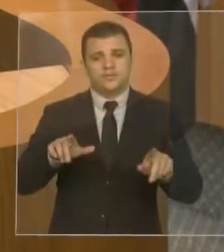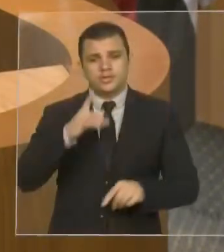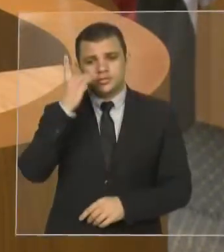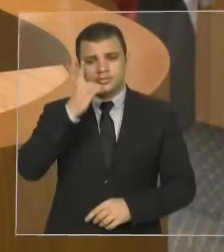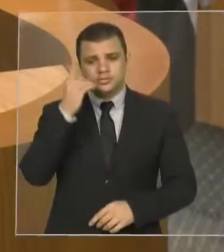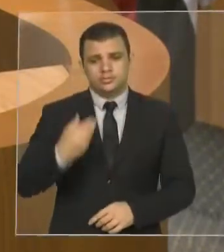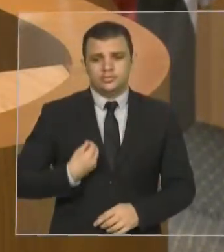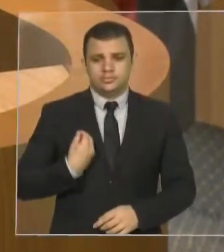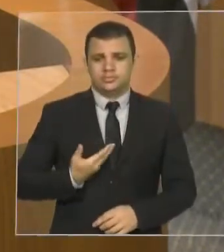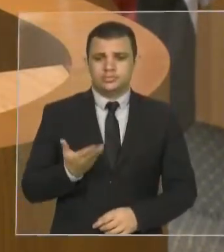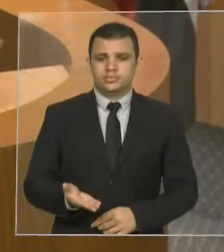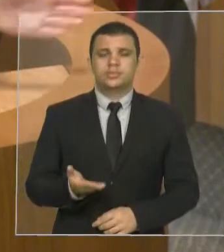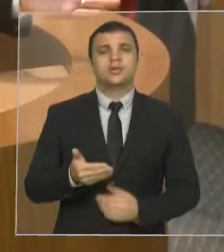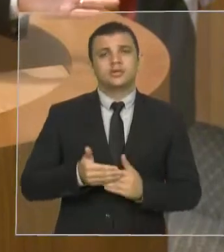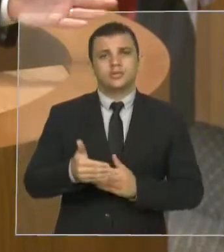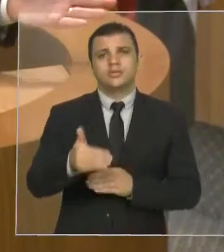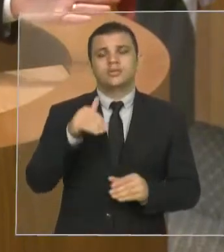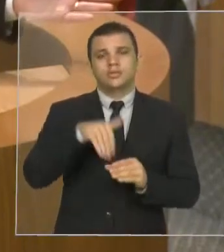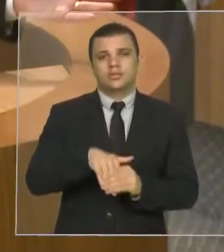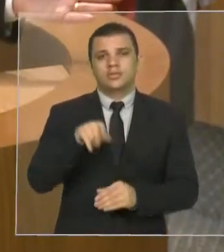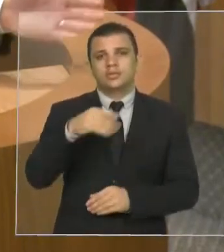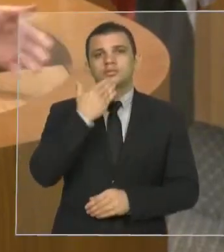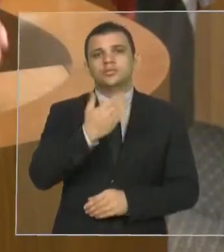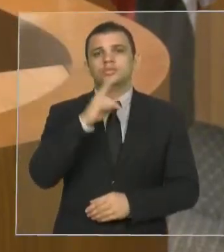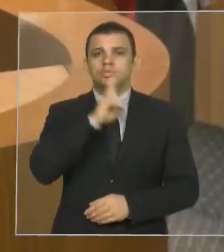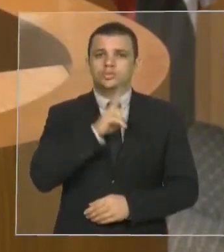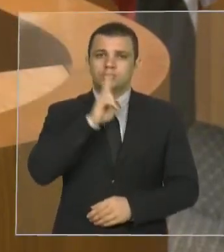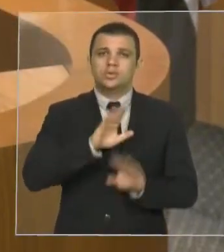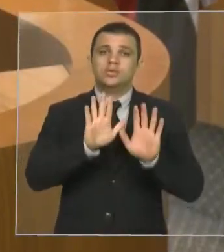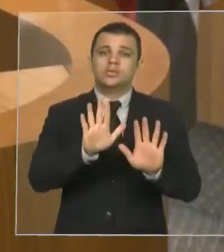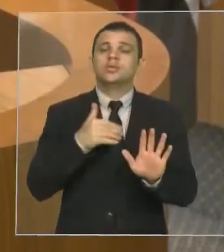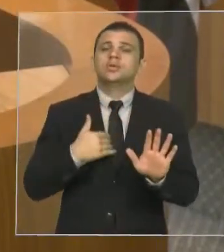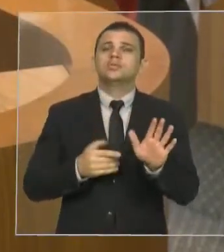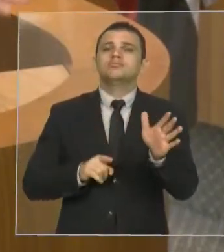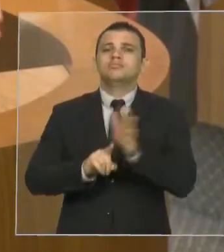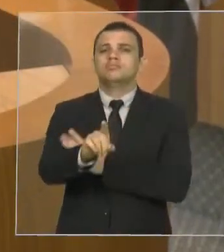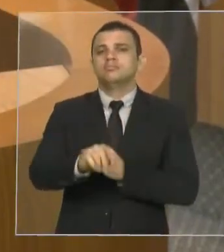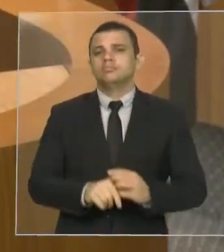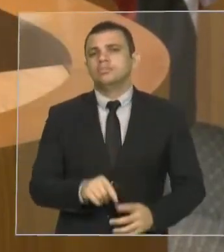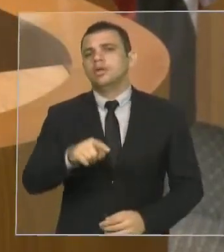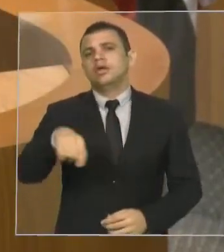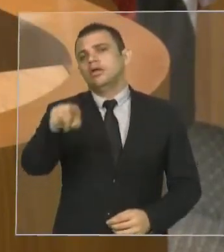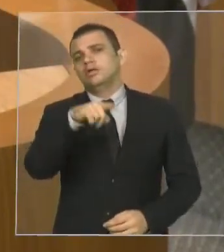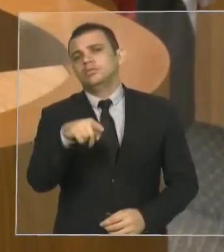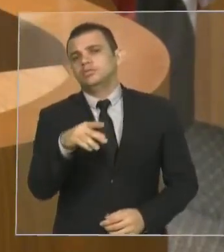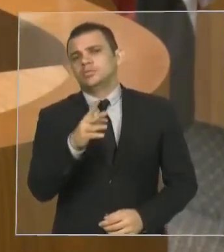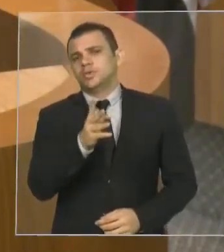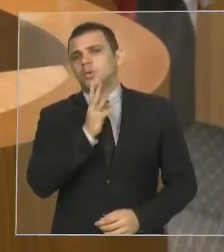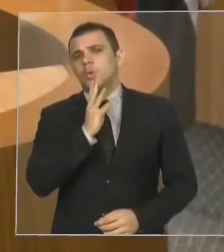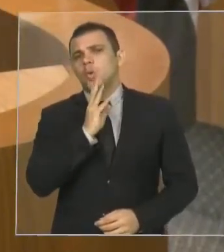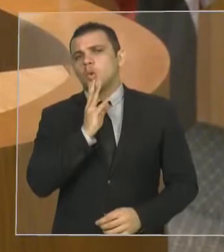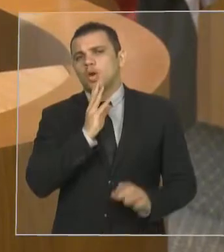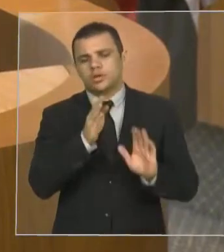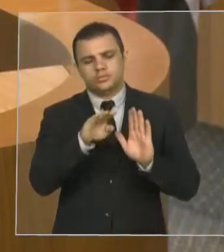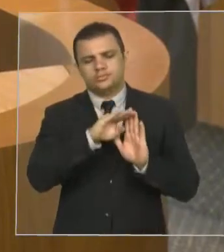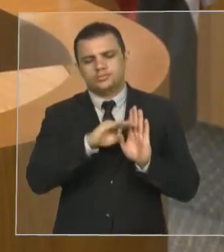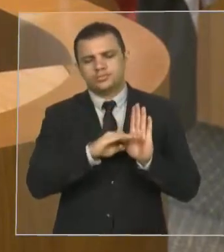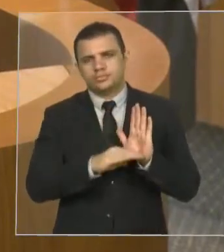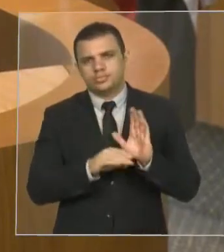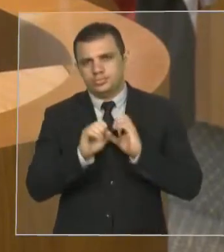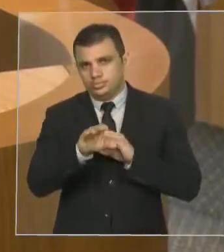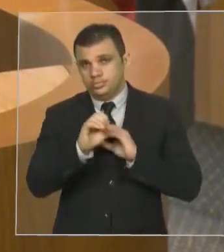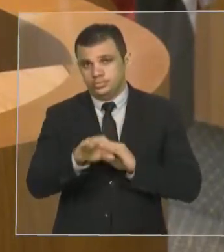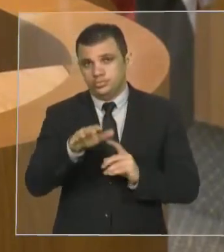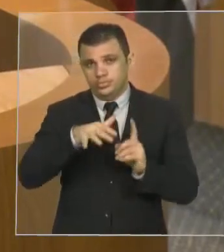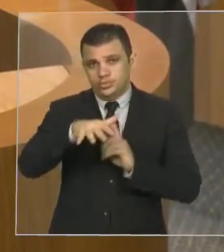esse requerimento de urgência. E eu gostaria de saber quais de vocês têm o conhecimento do plano de educação ambiental